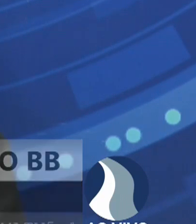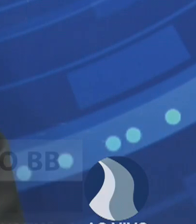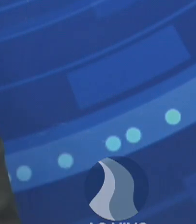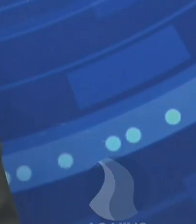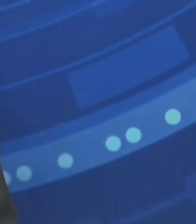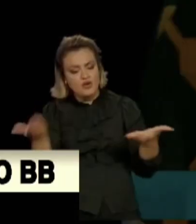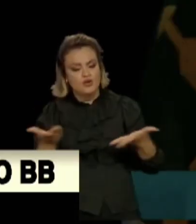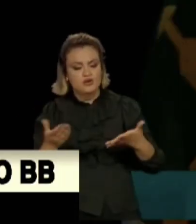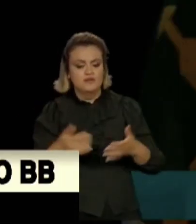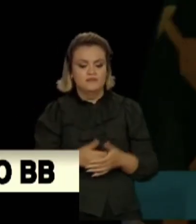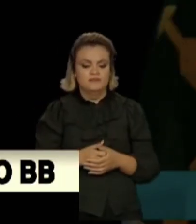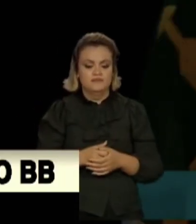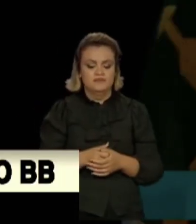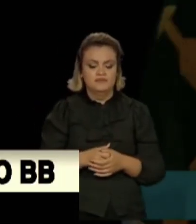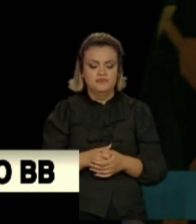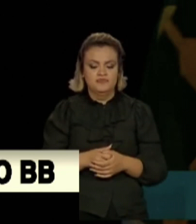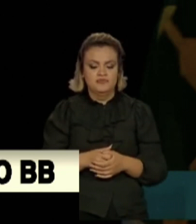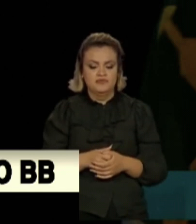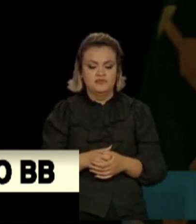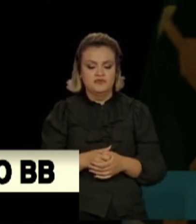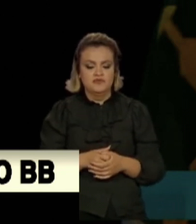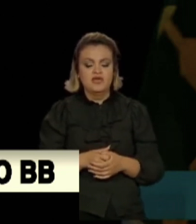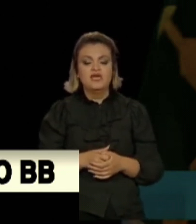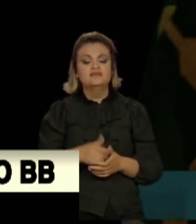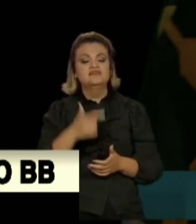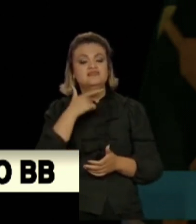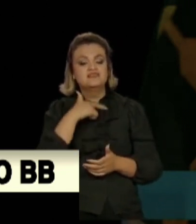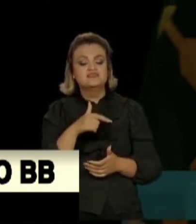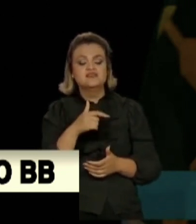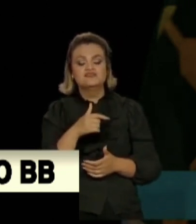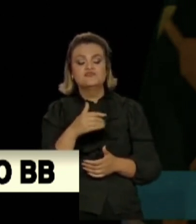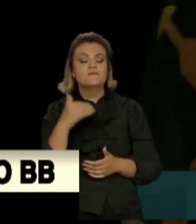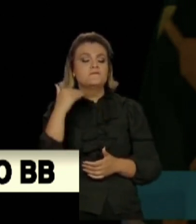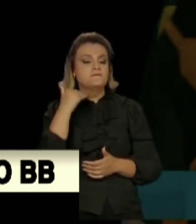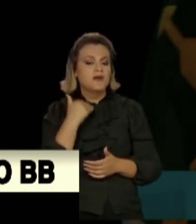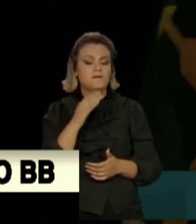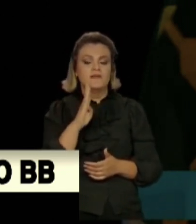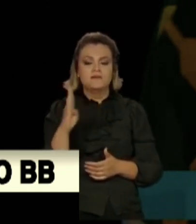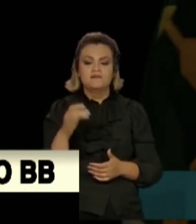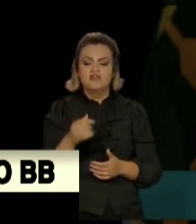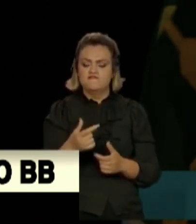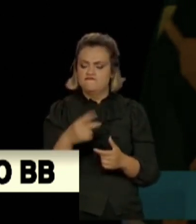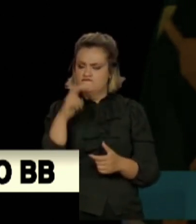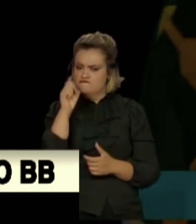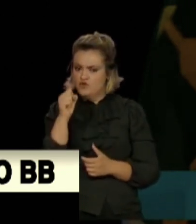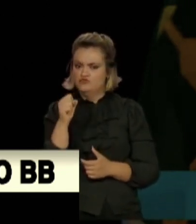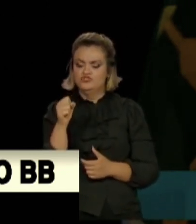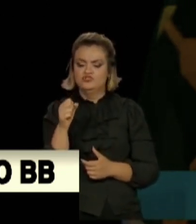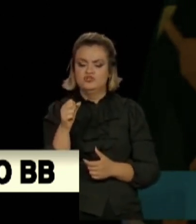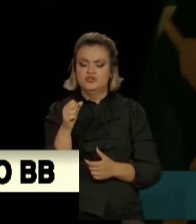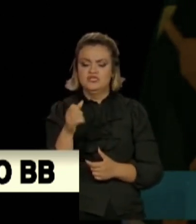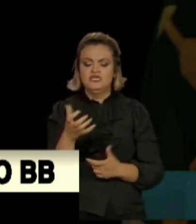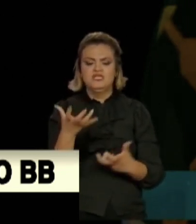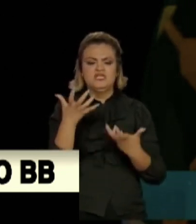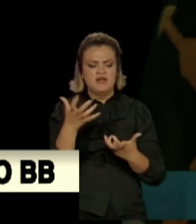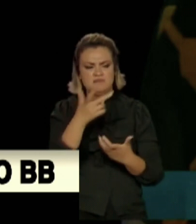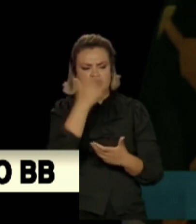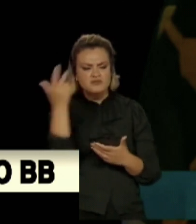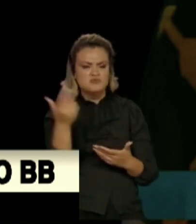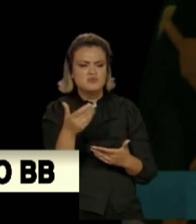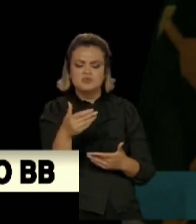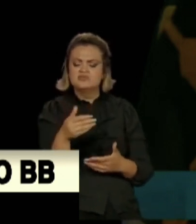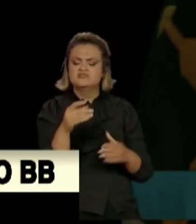lá, roda aí. Eu quero que vocês saibam que eu desejo um Banco do Brasil muito forte. Quero o Banco do Brasil com muita